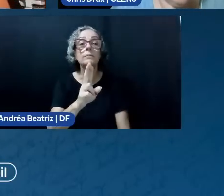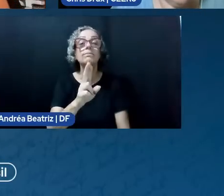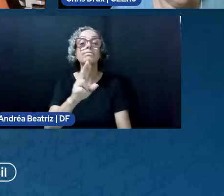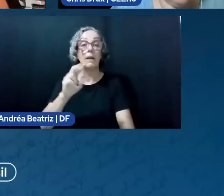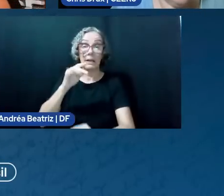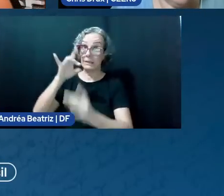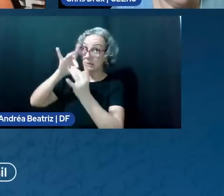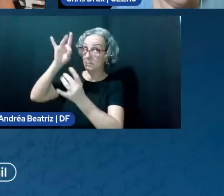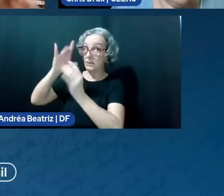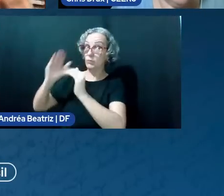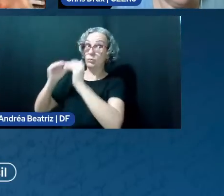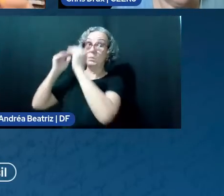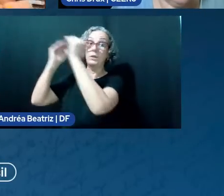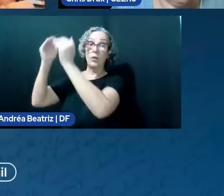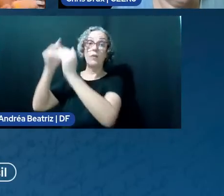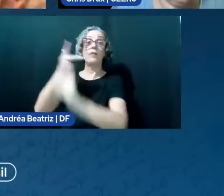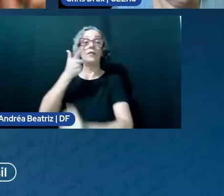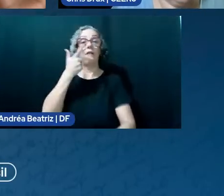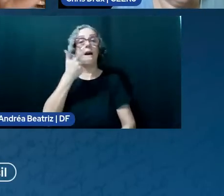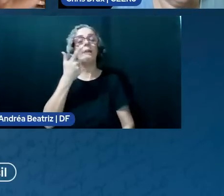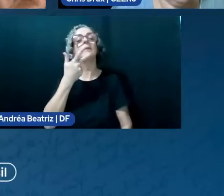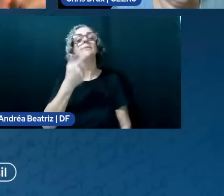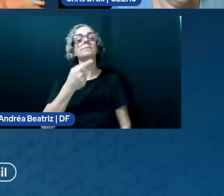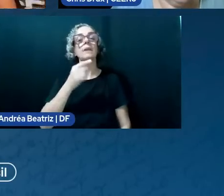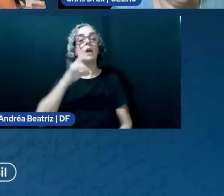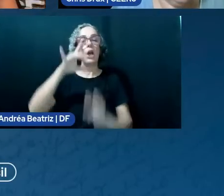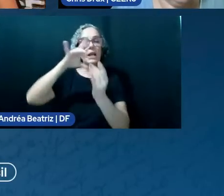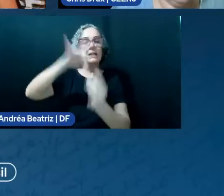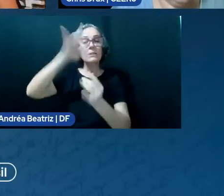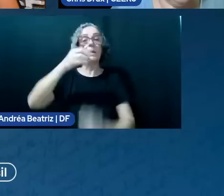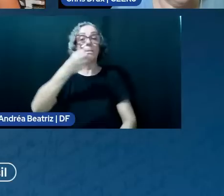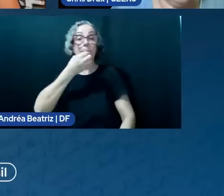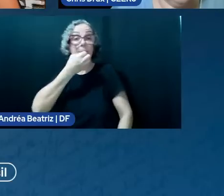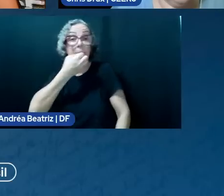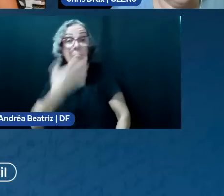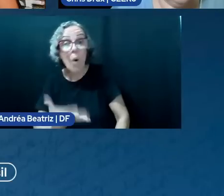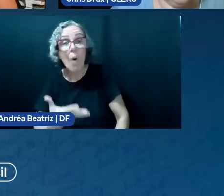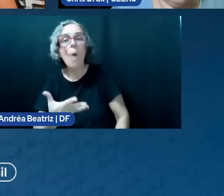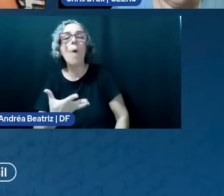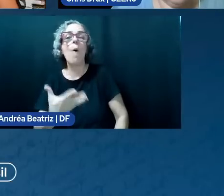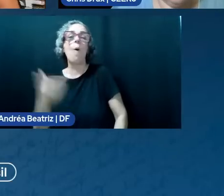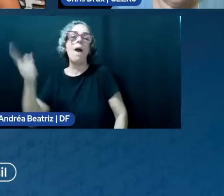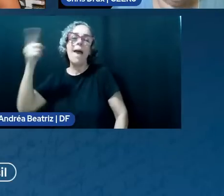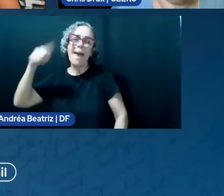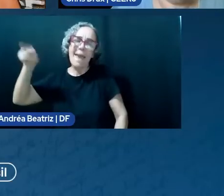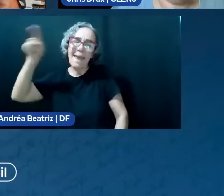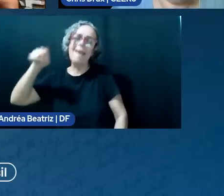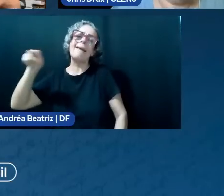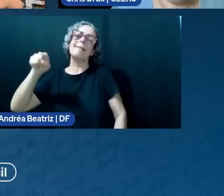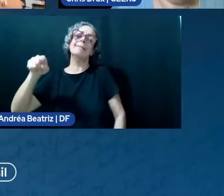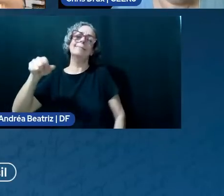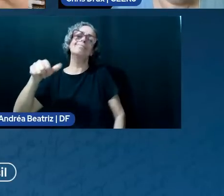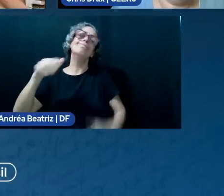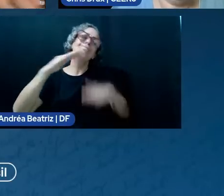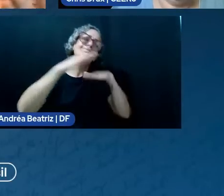Os espíritos bons simpatizam com os homens de bem